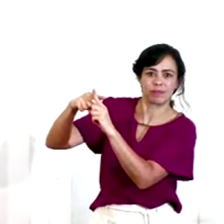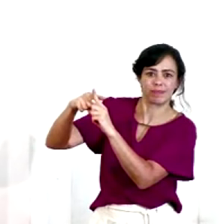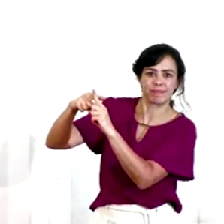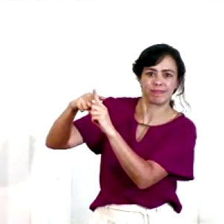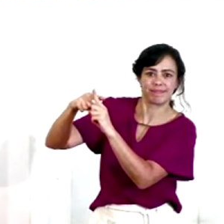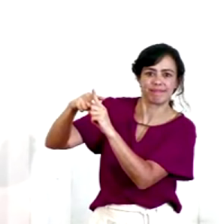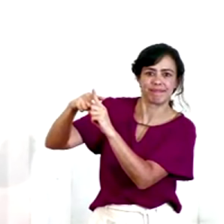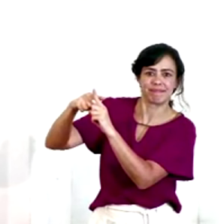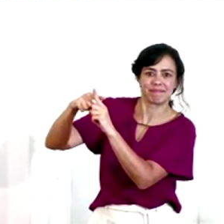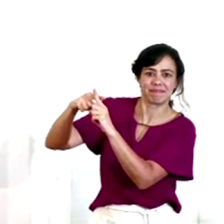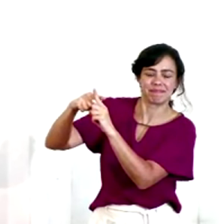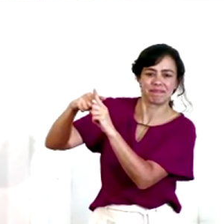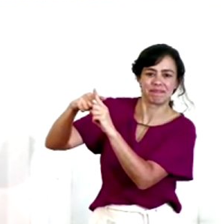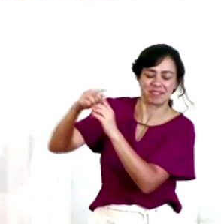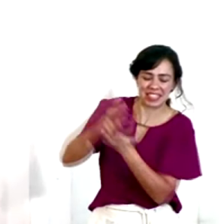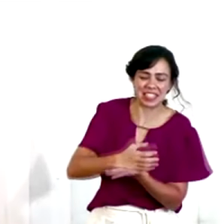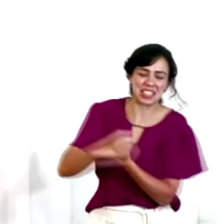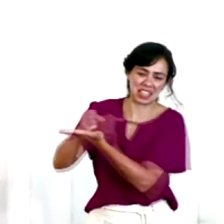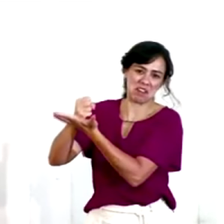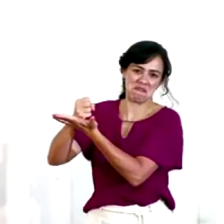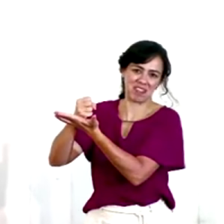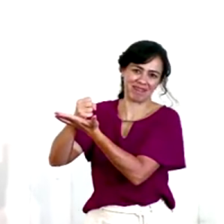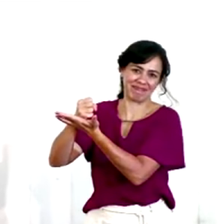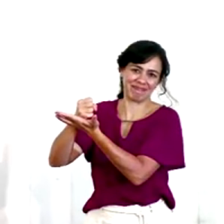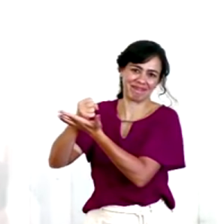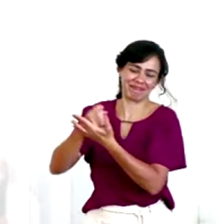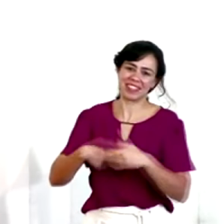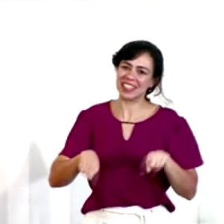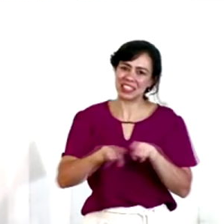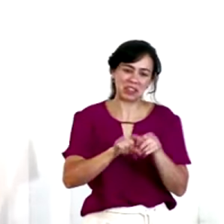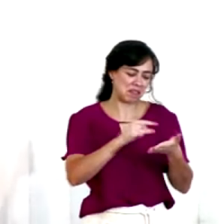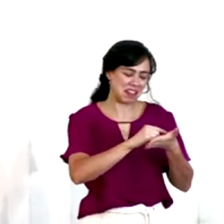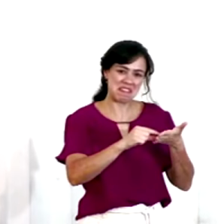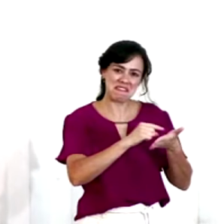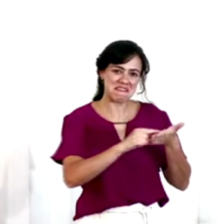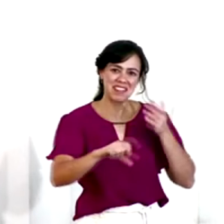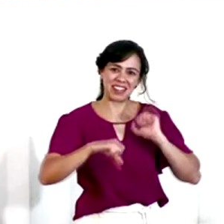Restaura, Senhor, a nossa sorte, como as torrentes do Negueb.